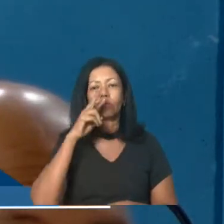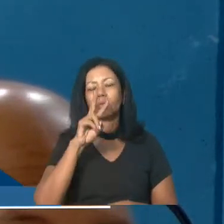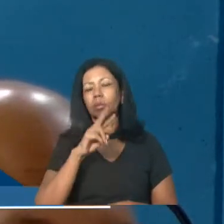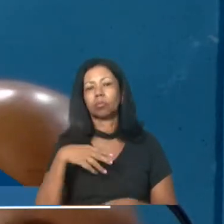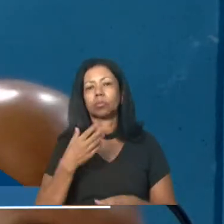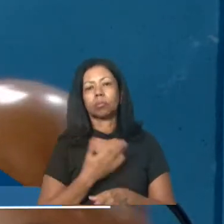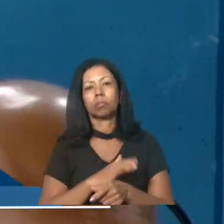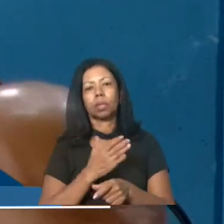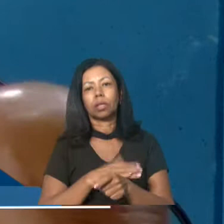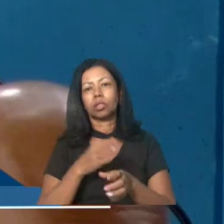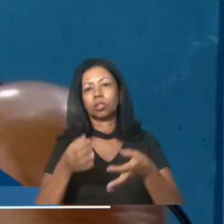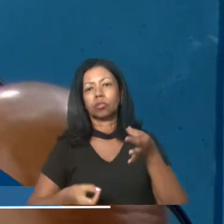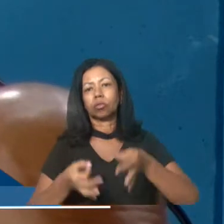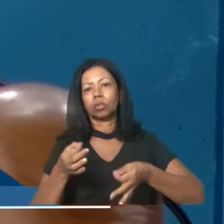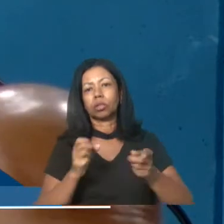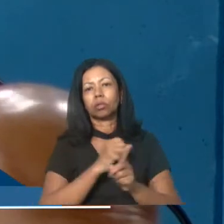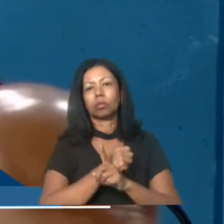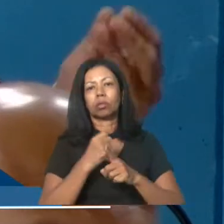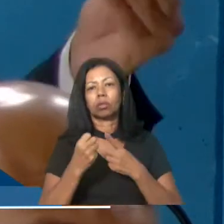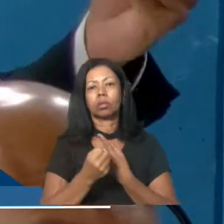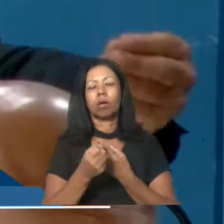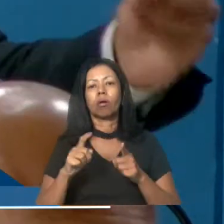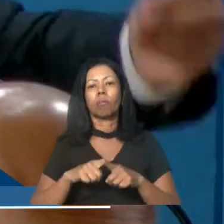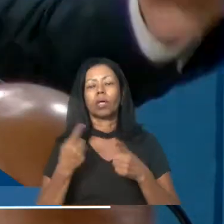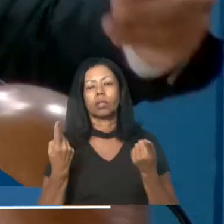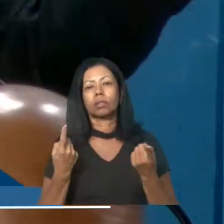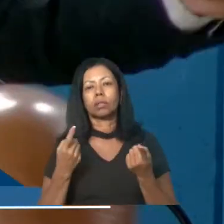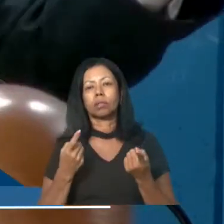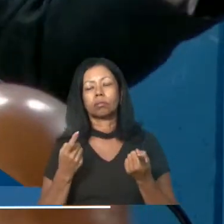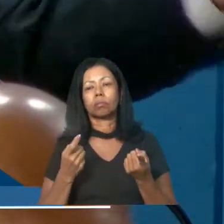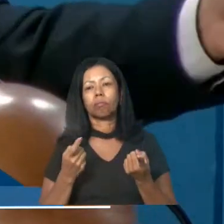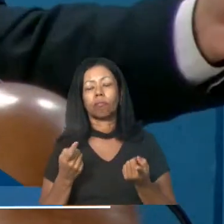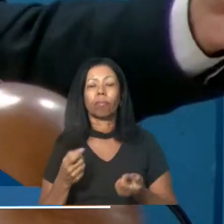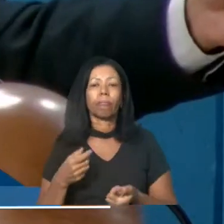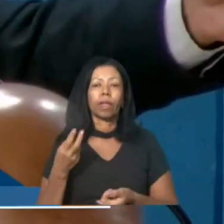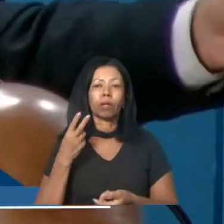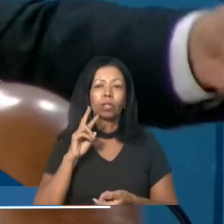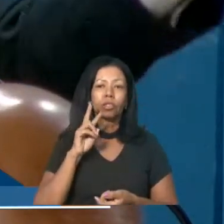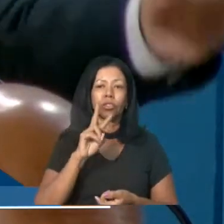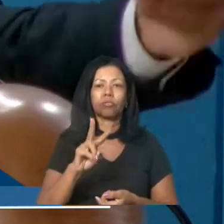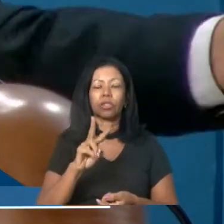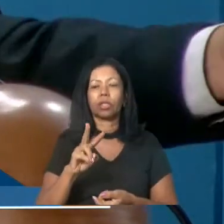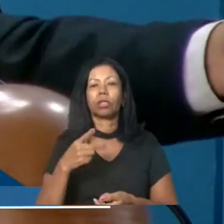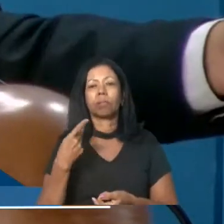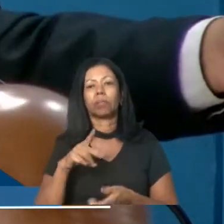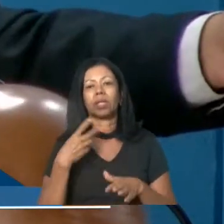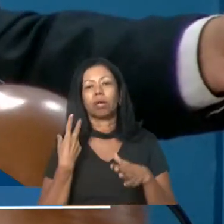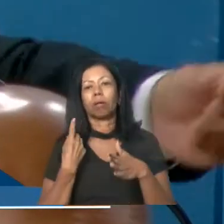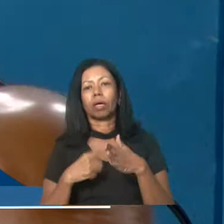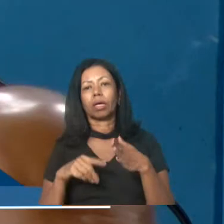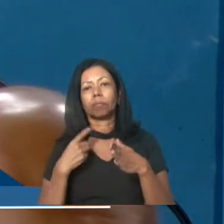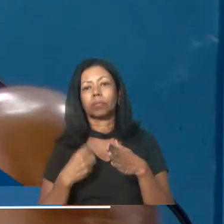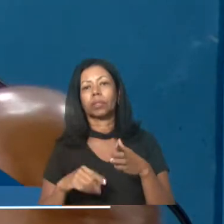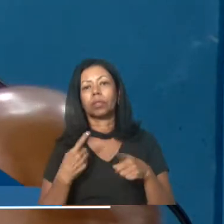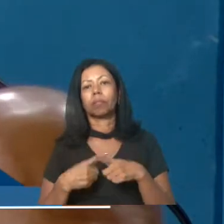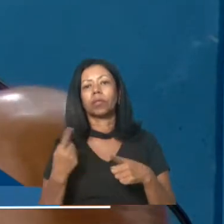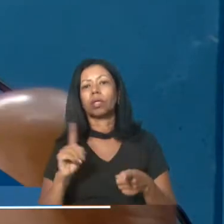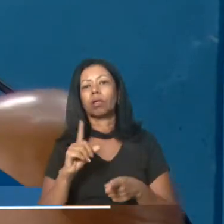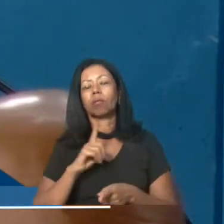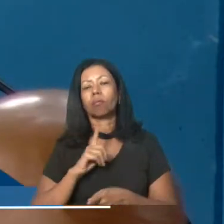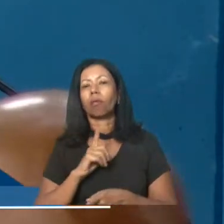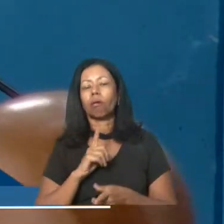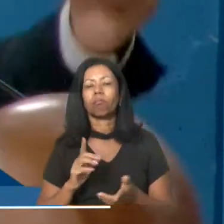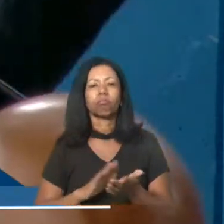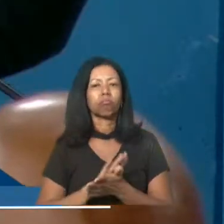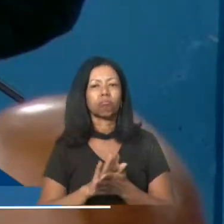social. Nós vemos, sim, a persecução da austeridade para punir. Porque não existe